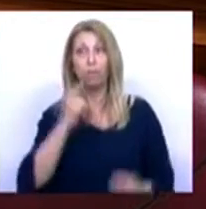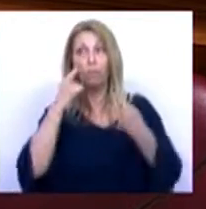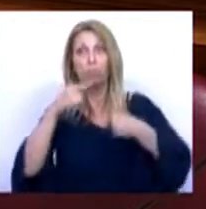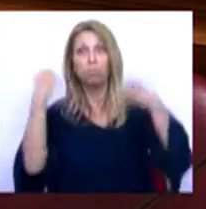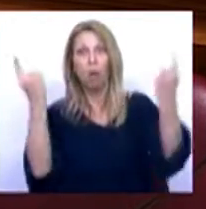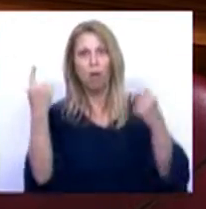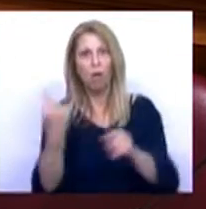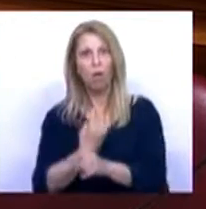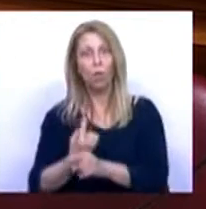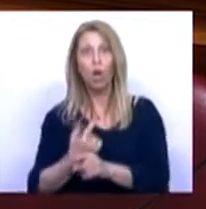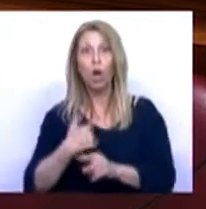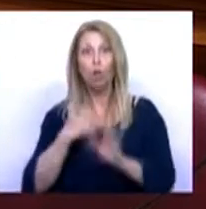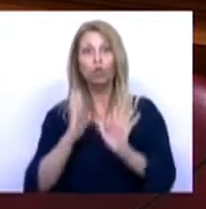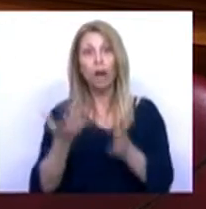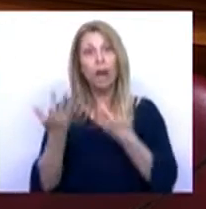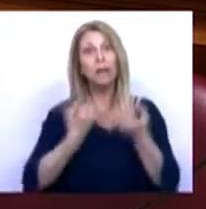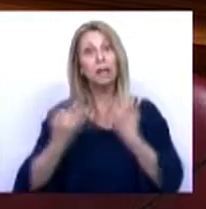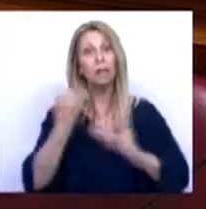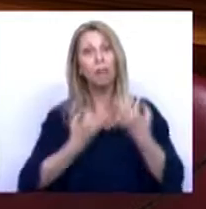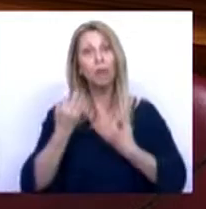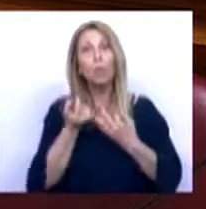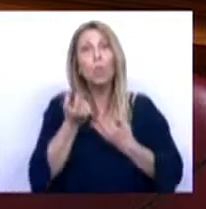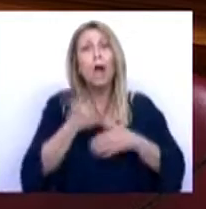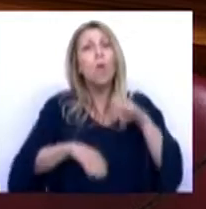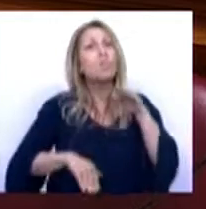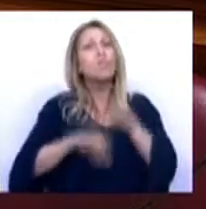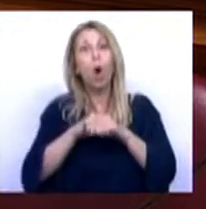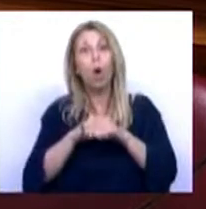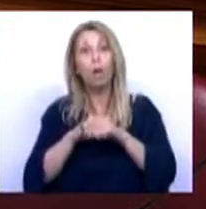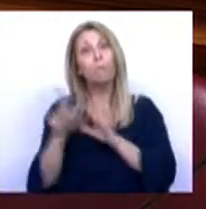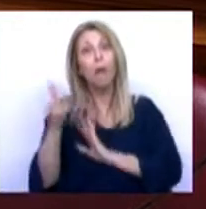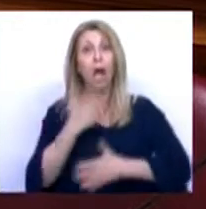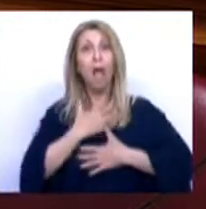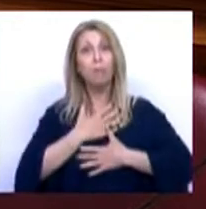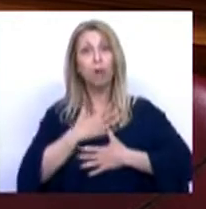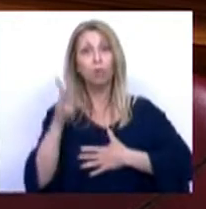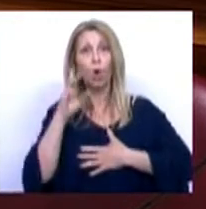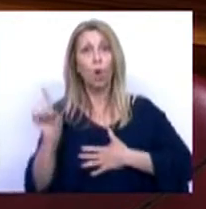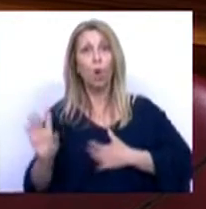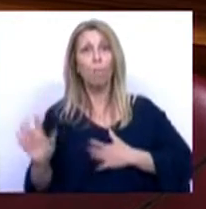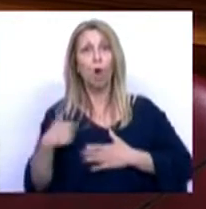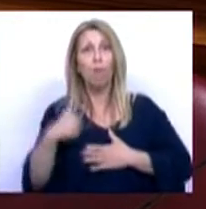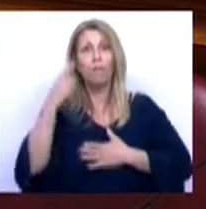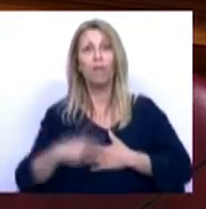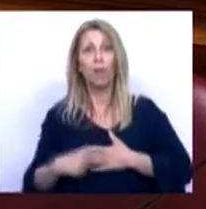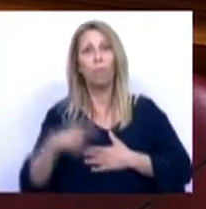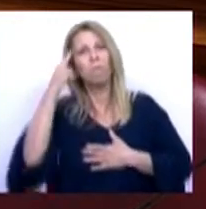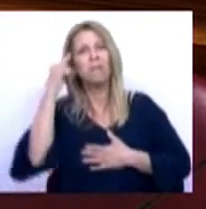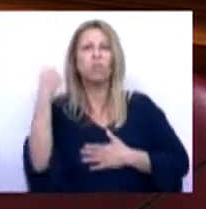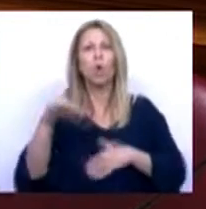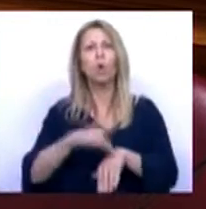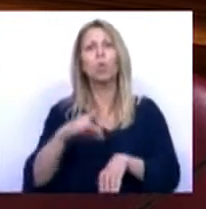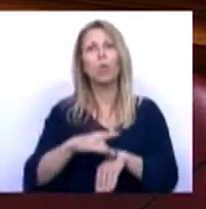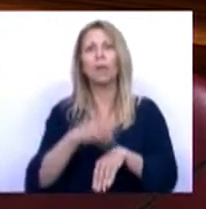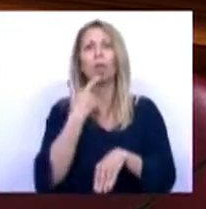já estava sob tratamento e em franca recuperação, eles não me ouviram, porque para eles eu era só uma doente que não podia escolher sobre a